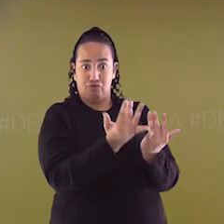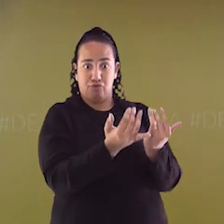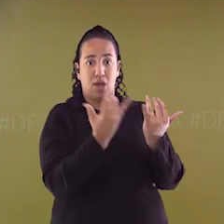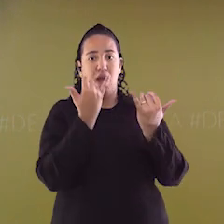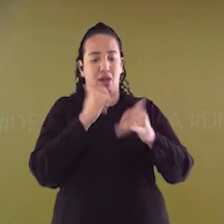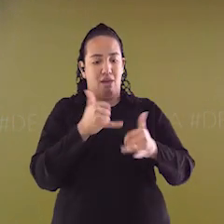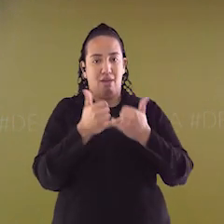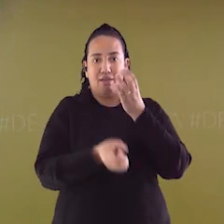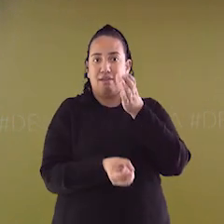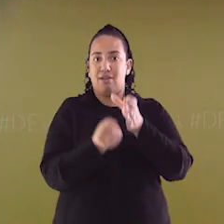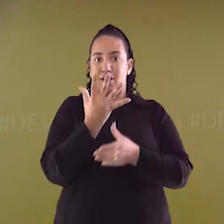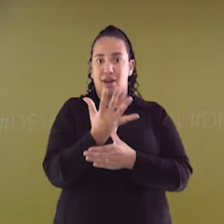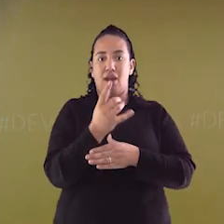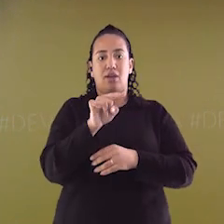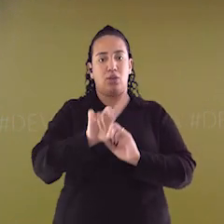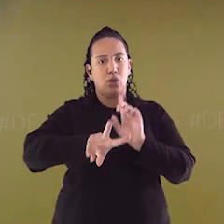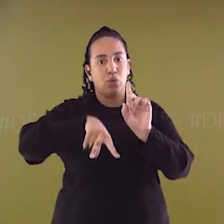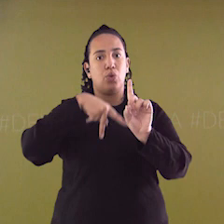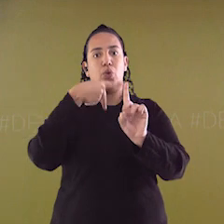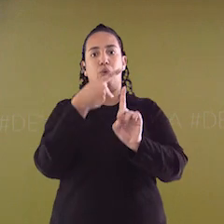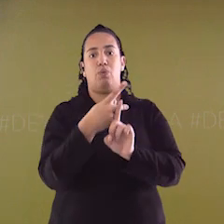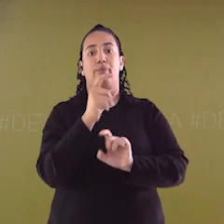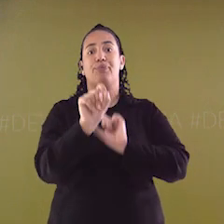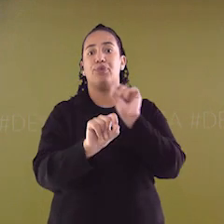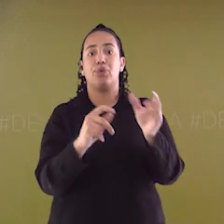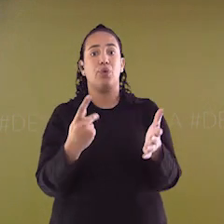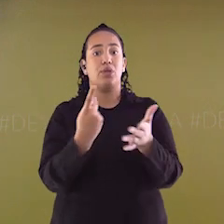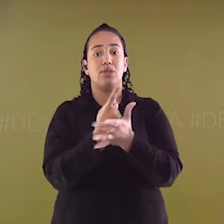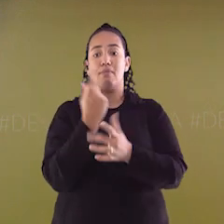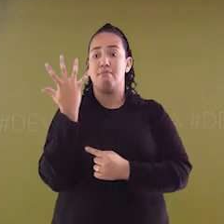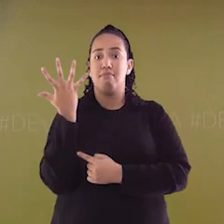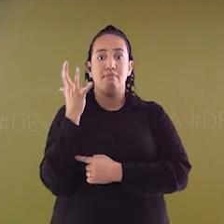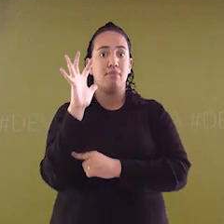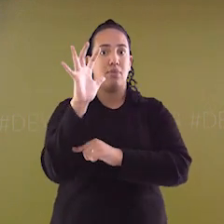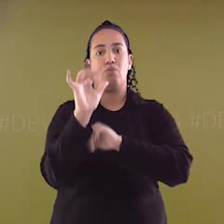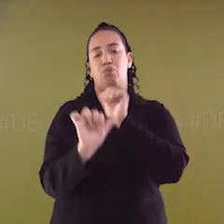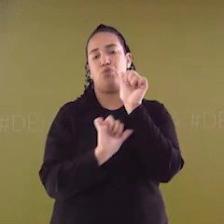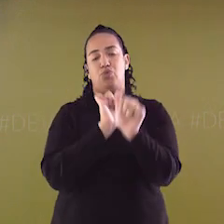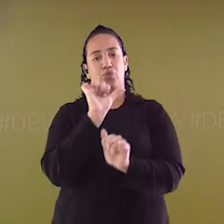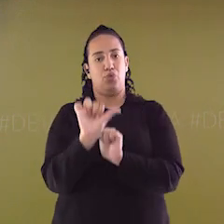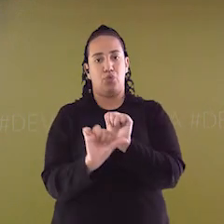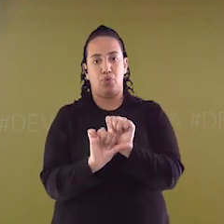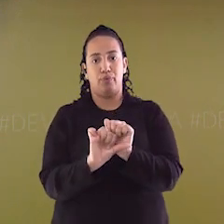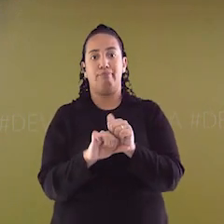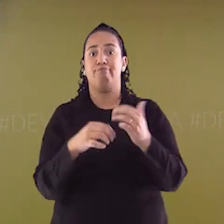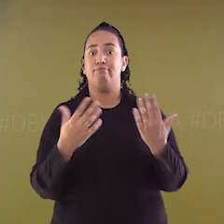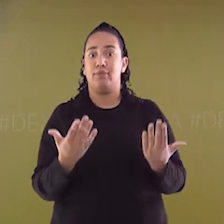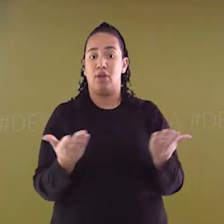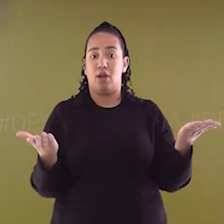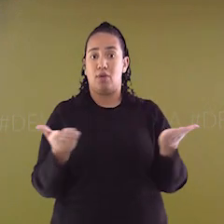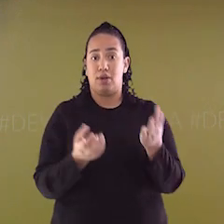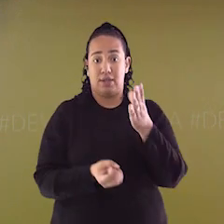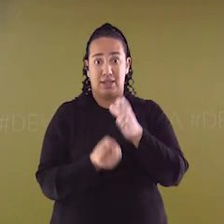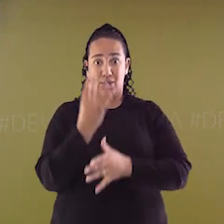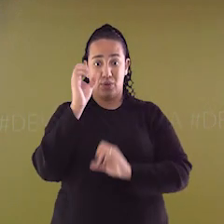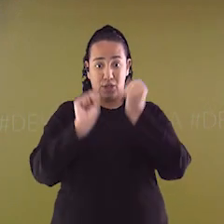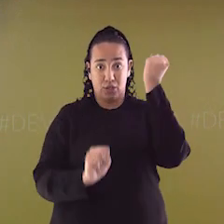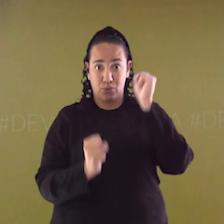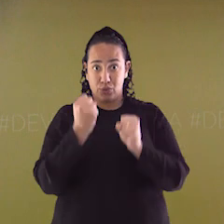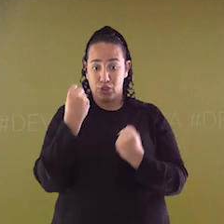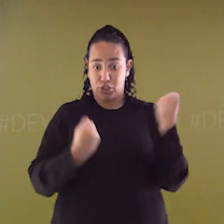energia aumentou gradativamente, criando assim uma grande alteração no meio ambiente. O surgimento da